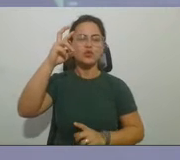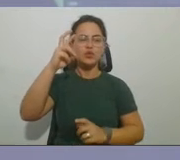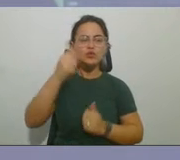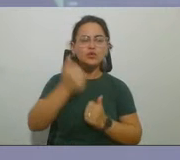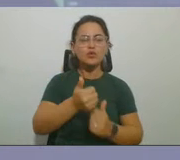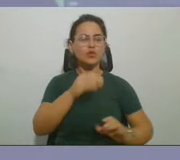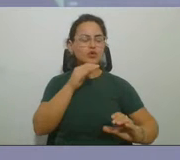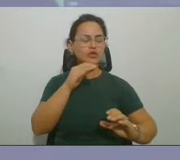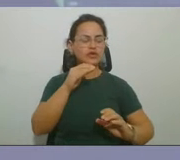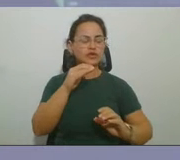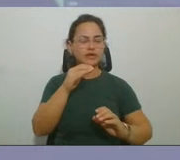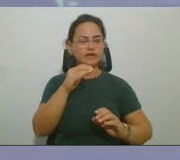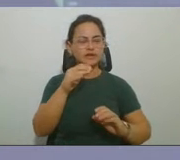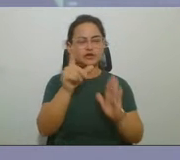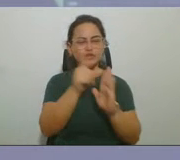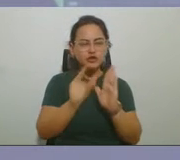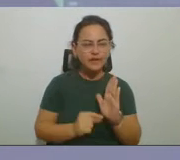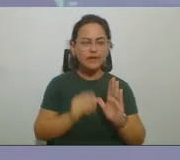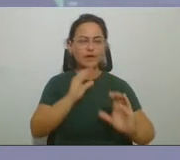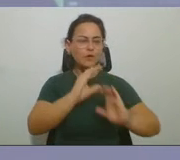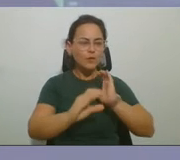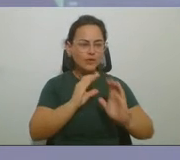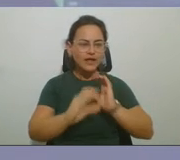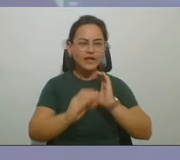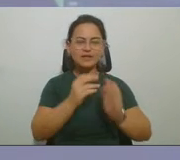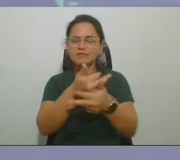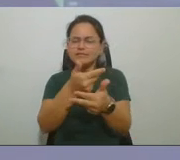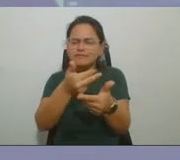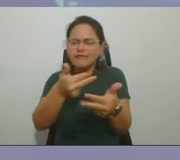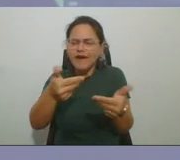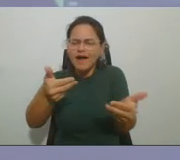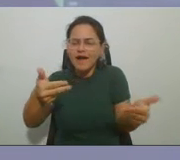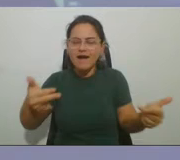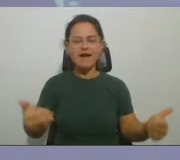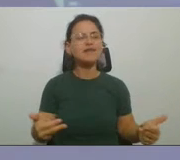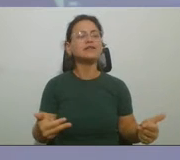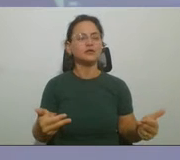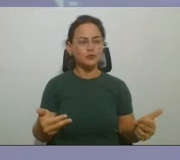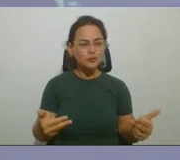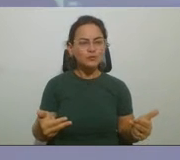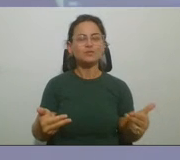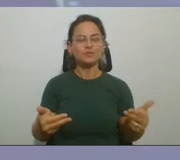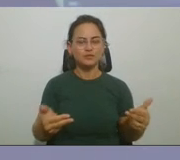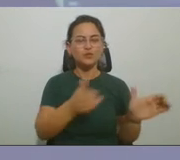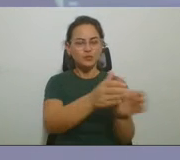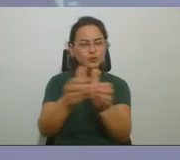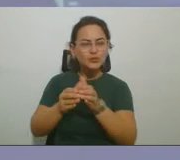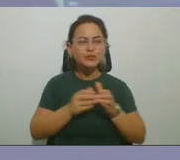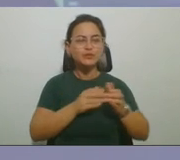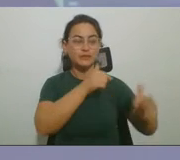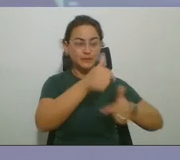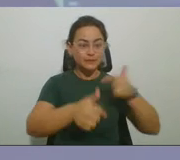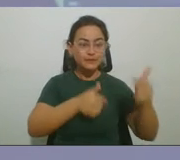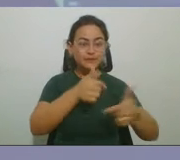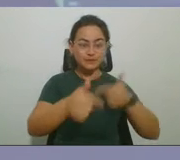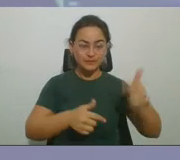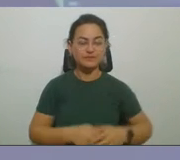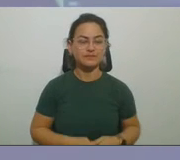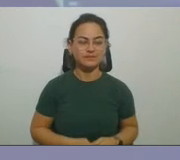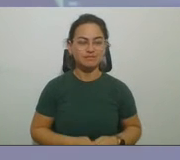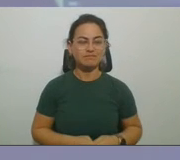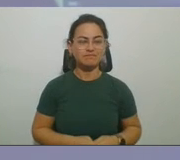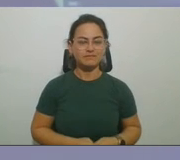comunicação, monitoria e tantos outros que foram sendo criados, constituídos ao longo do